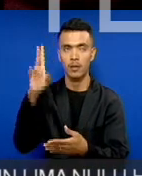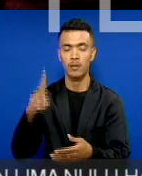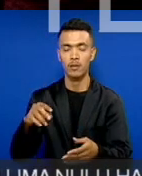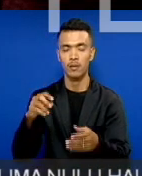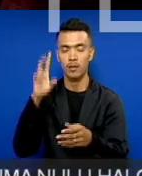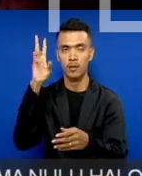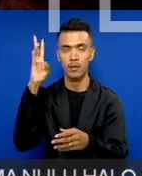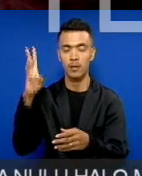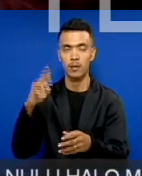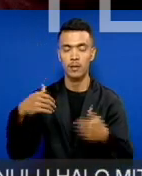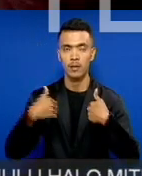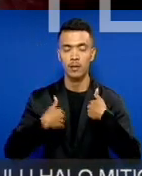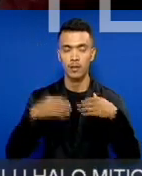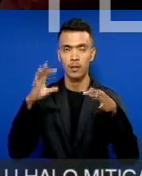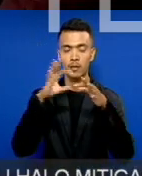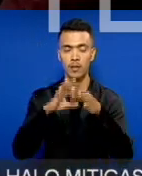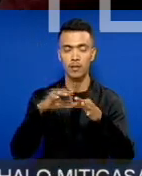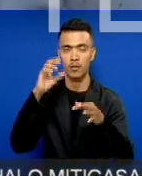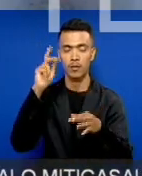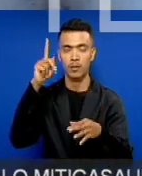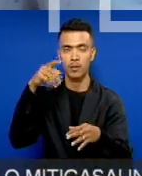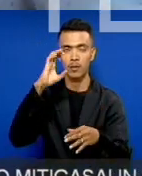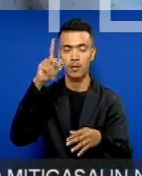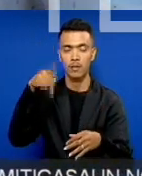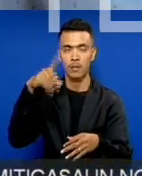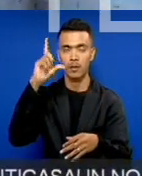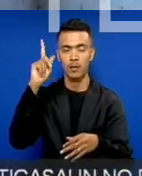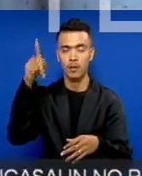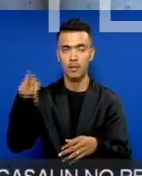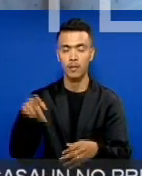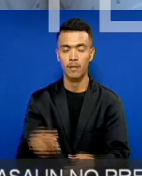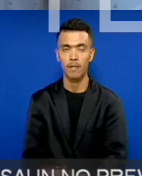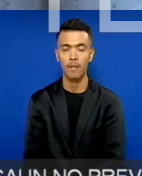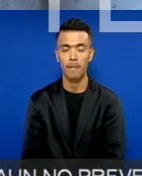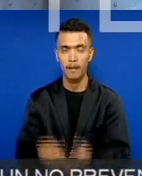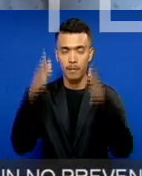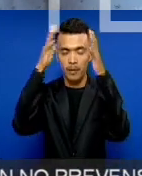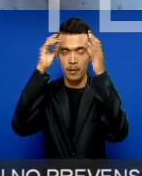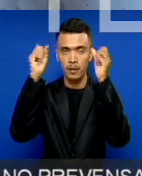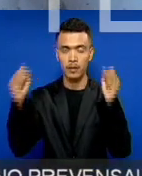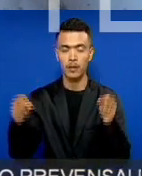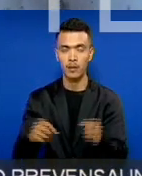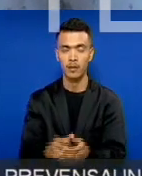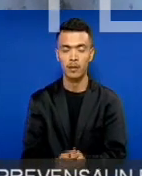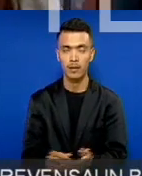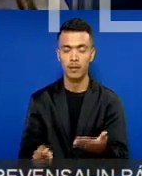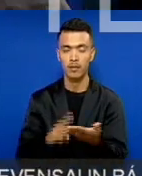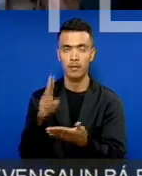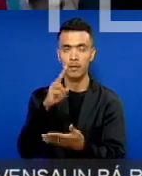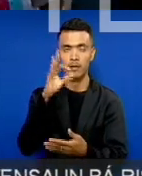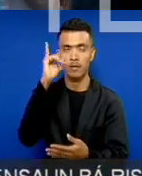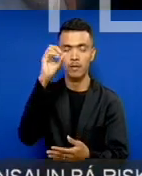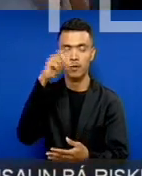e a nação membro Comunidade Culelian Português e a nação membro CPLP. Presidente de Fórum de Estão Ensino Superior Países